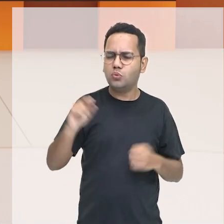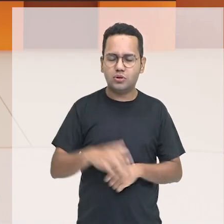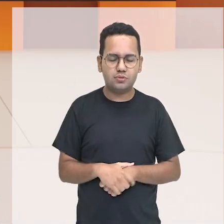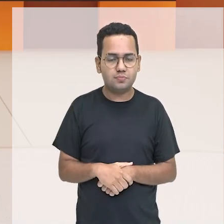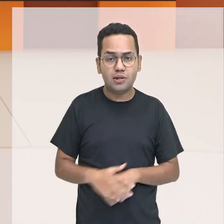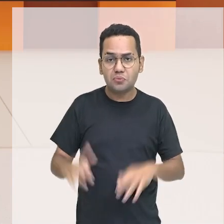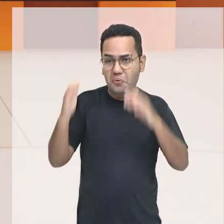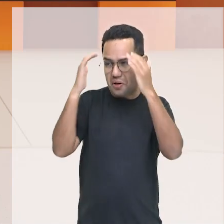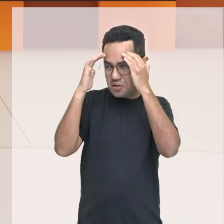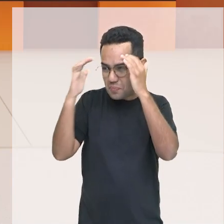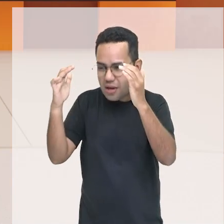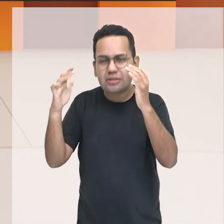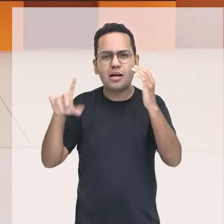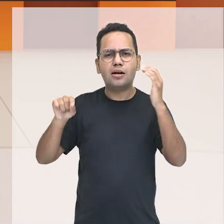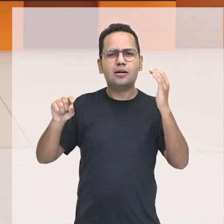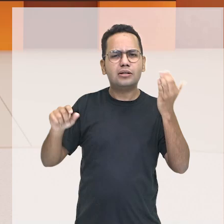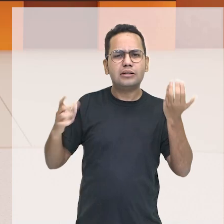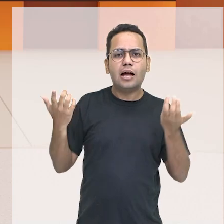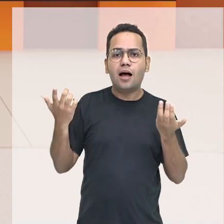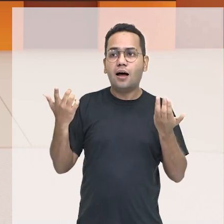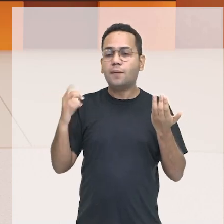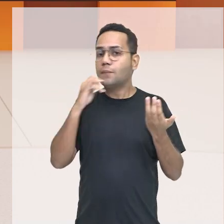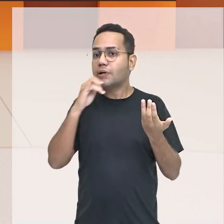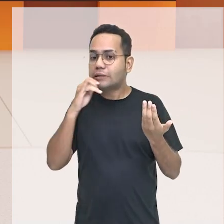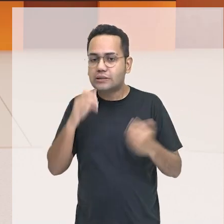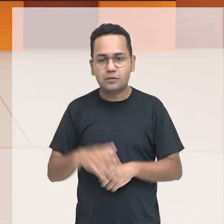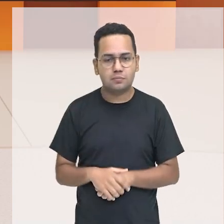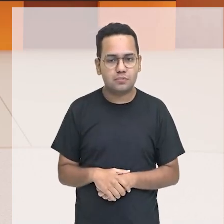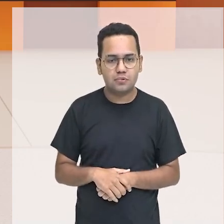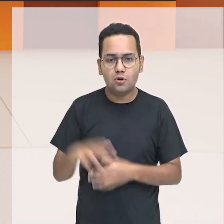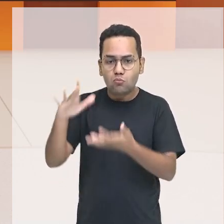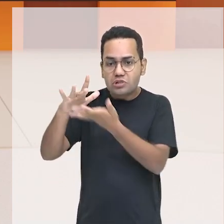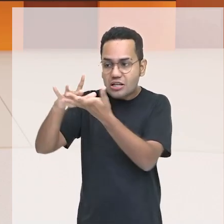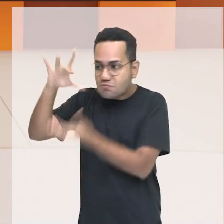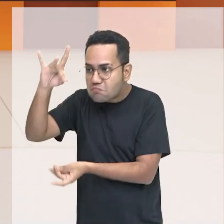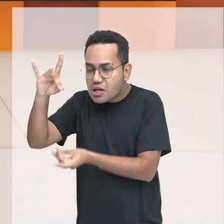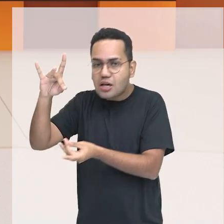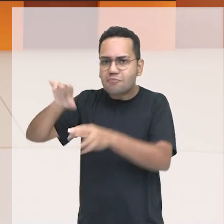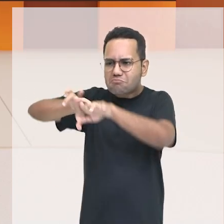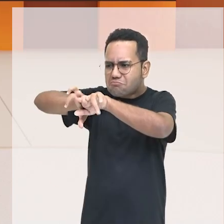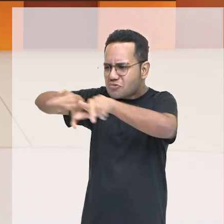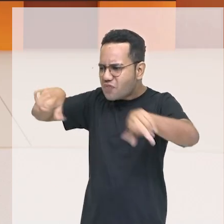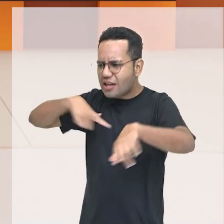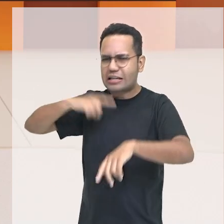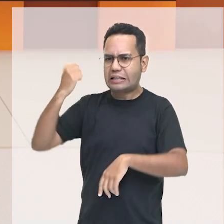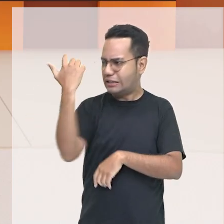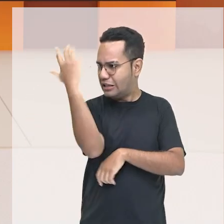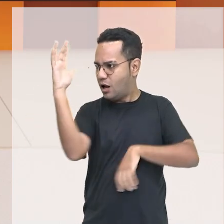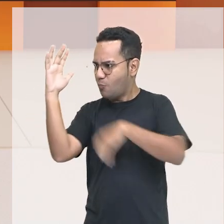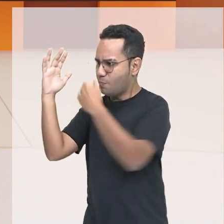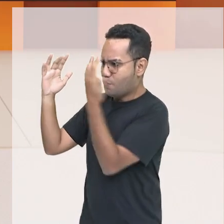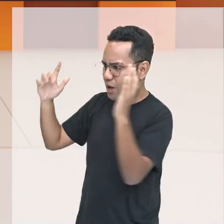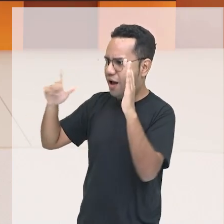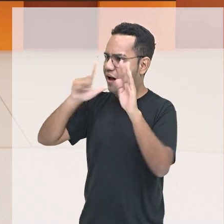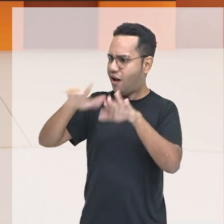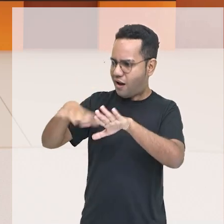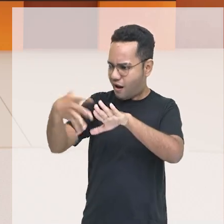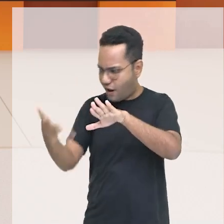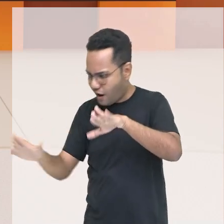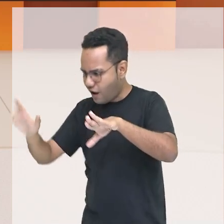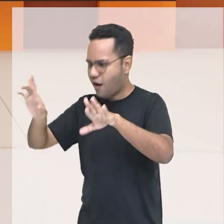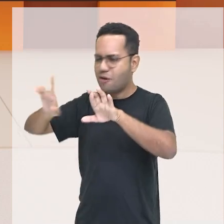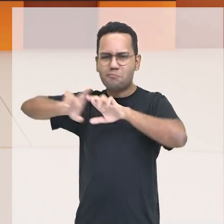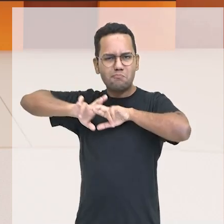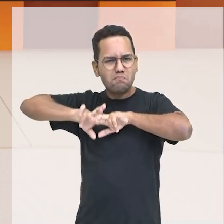crença nos encantados, nas entidades sobrenaturais que habitam as matas, os rios, os